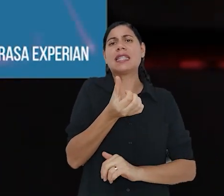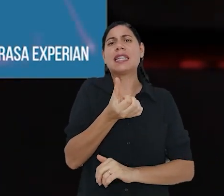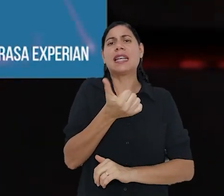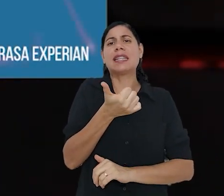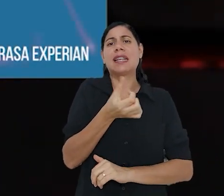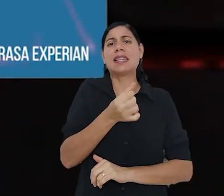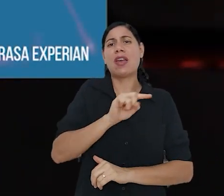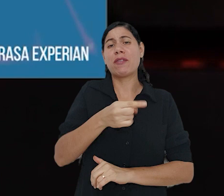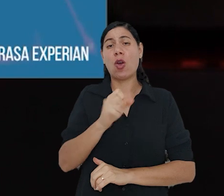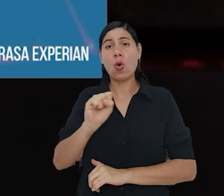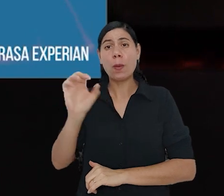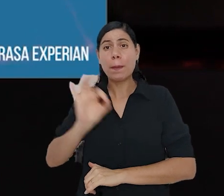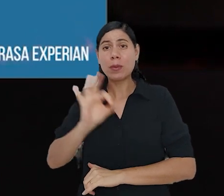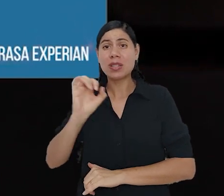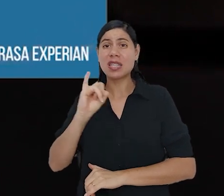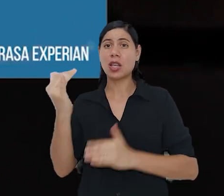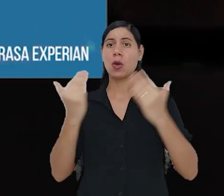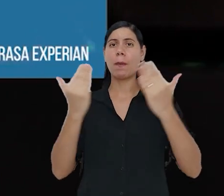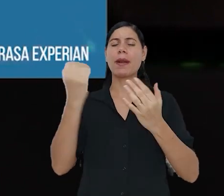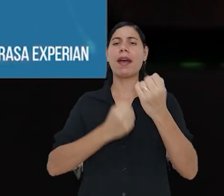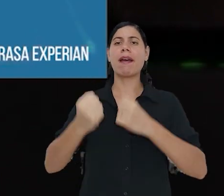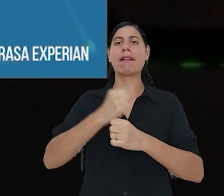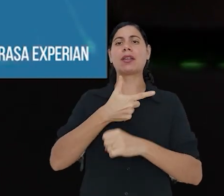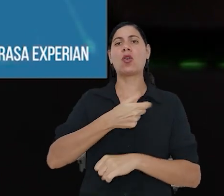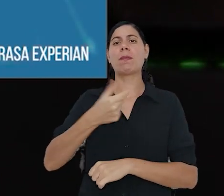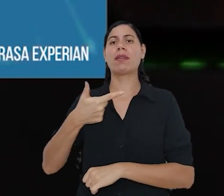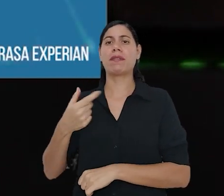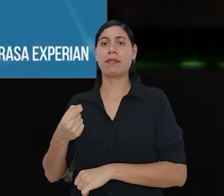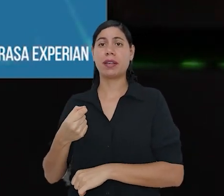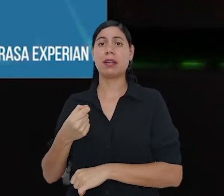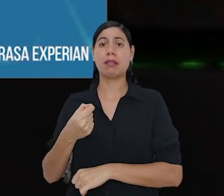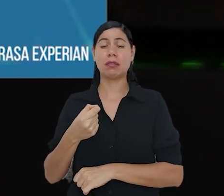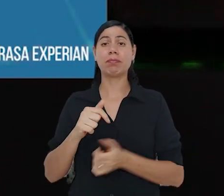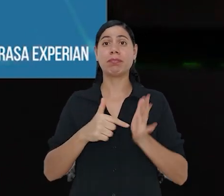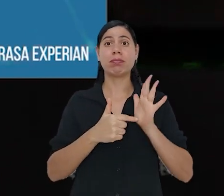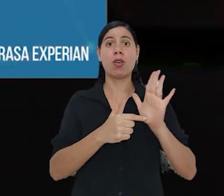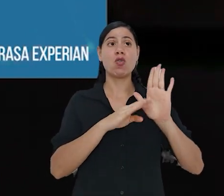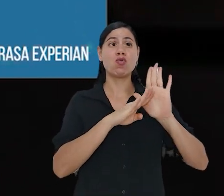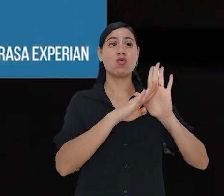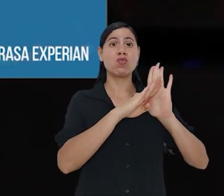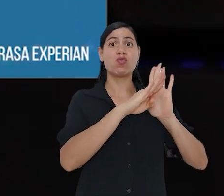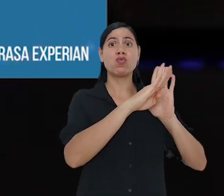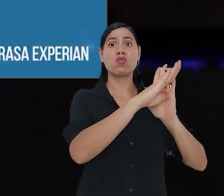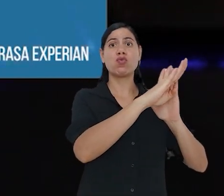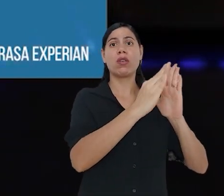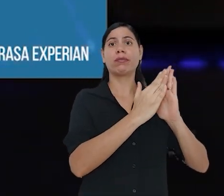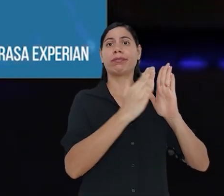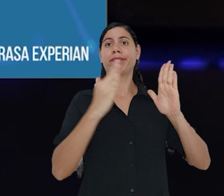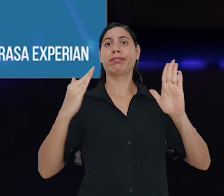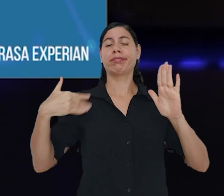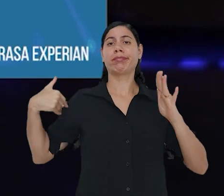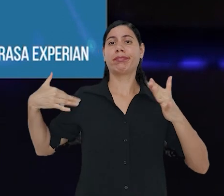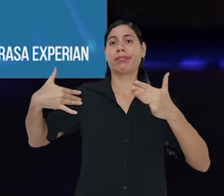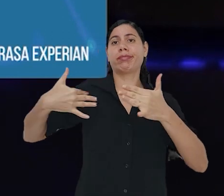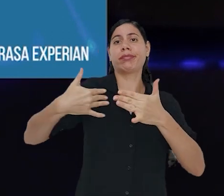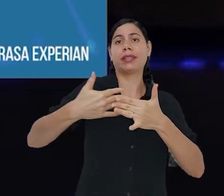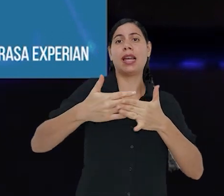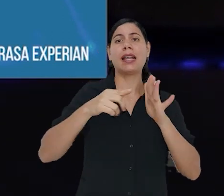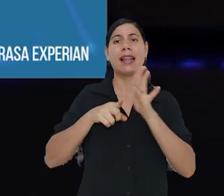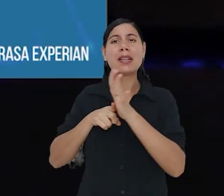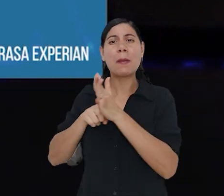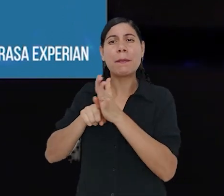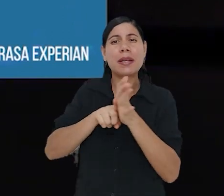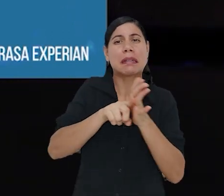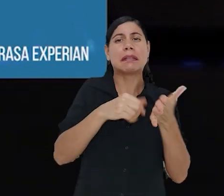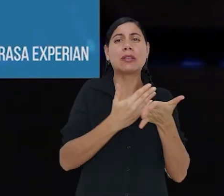16,8% em relação a 2020 e é o mais expressivo de toda a série histórica do levantamento, que